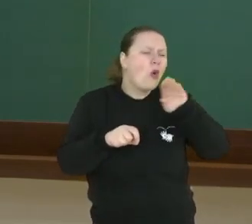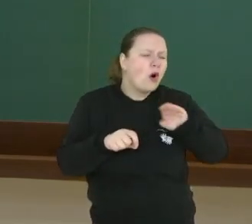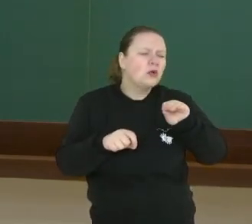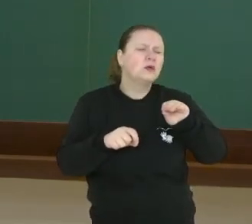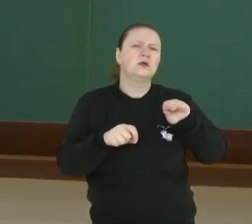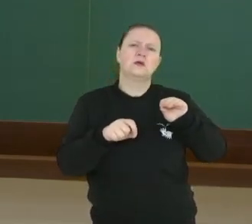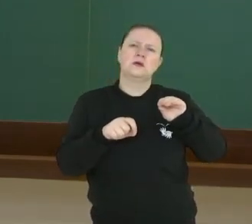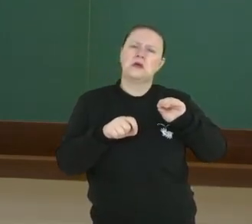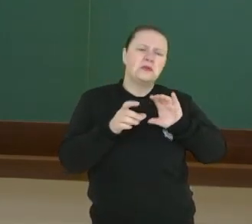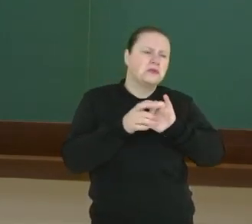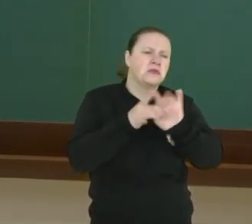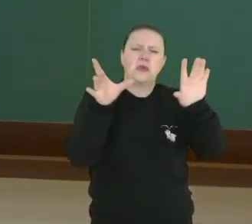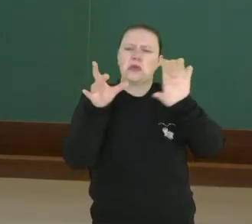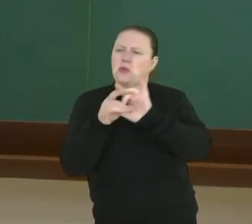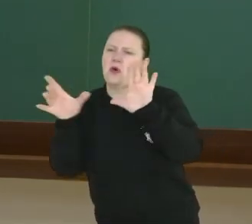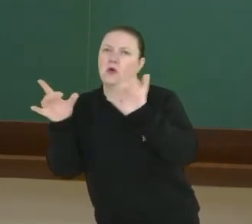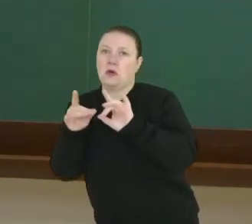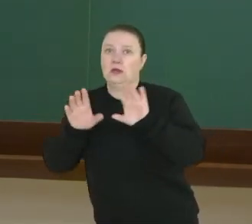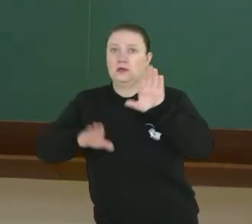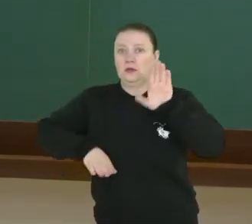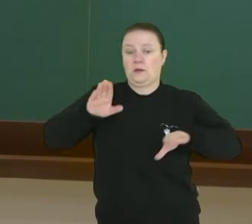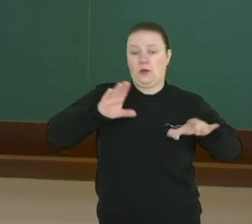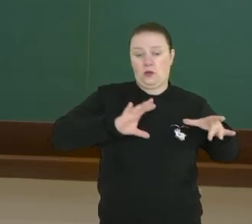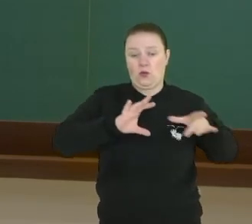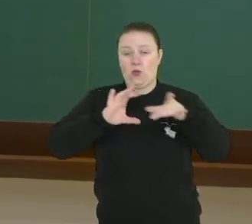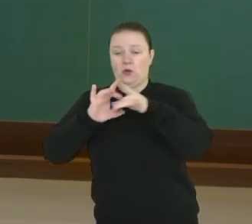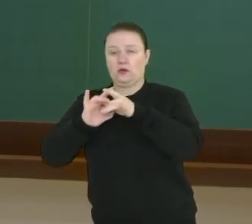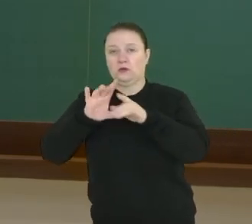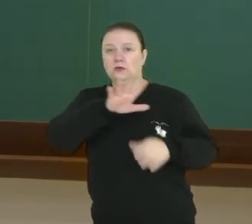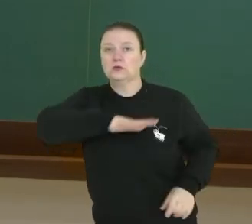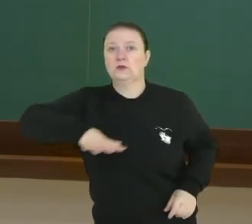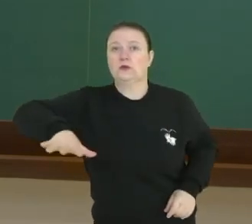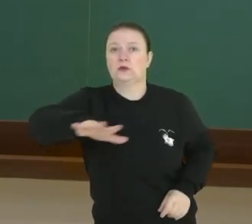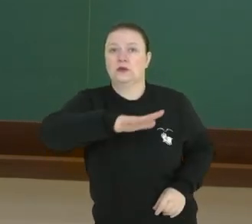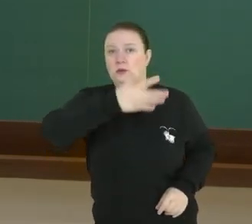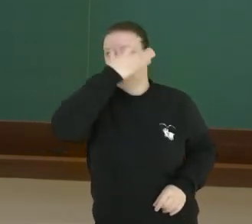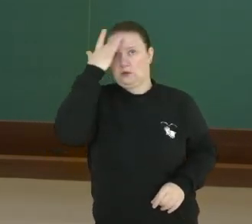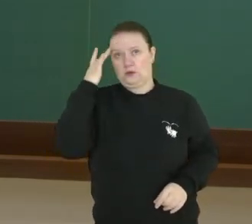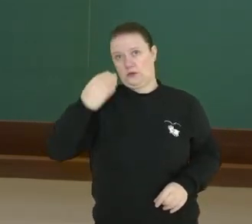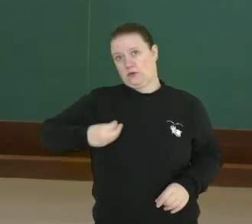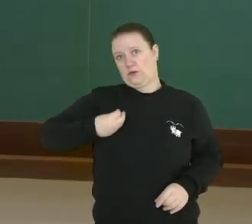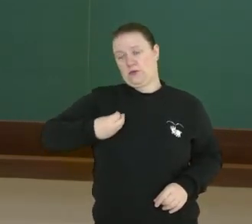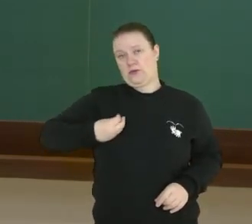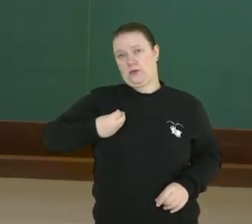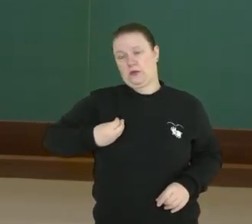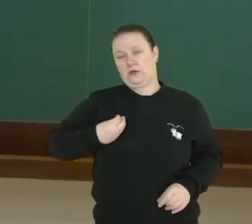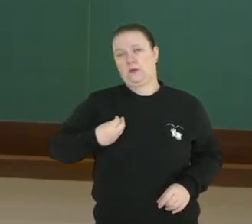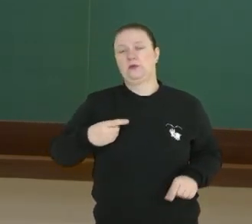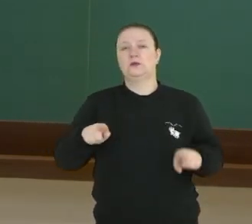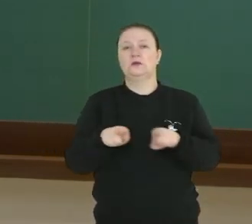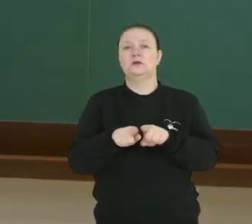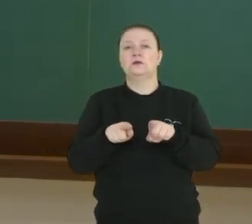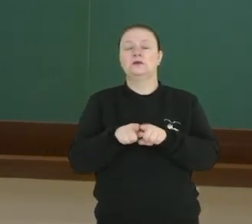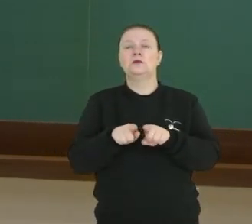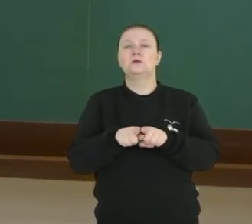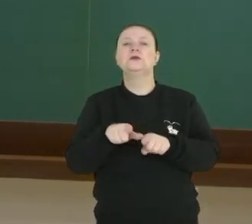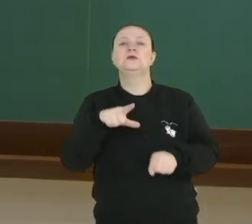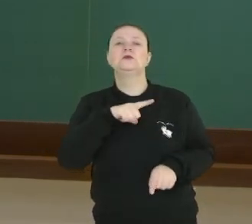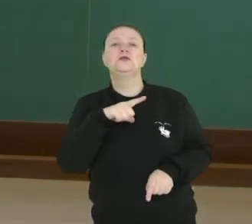as pessoas estão inseridas, Utiliza gírias, palavras pouco formais, faz uso de